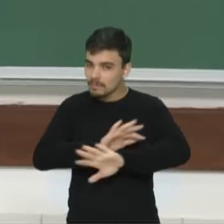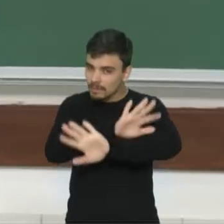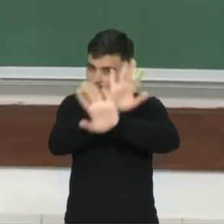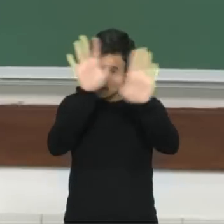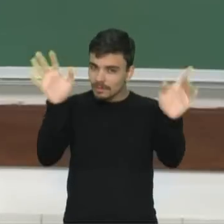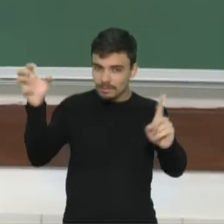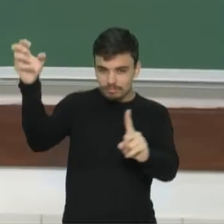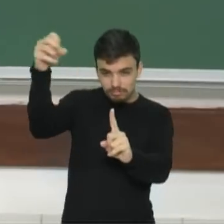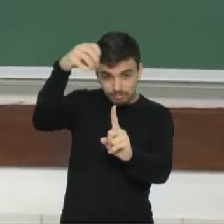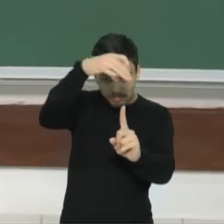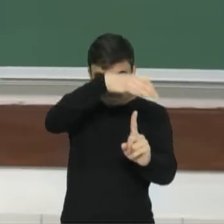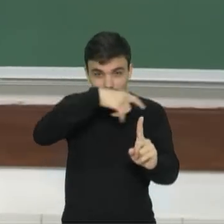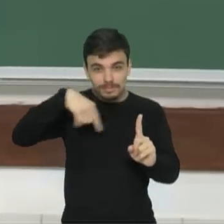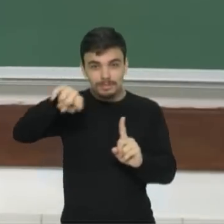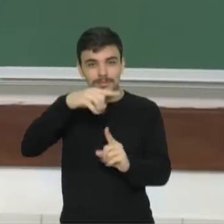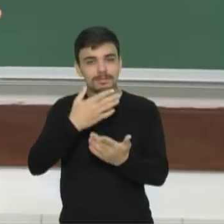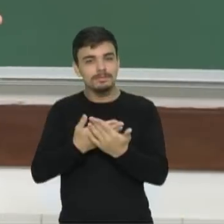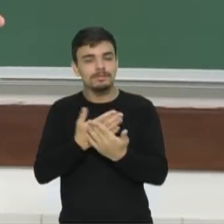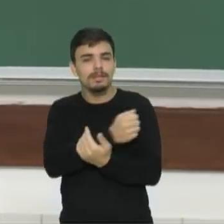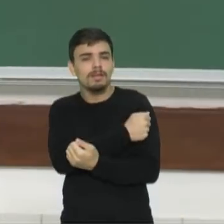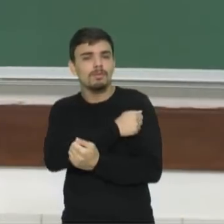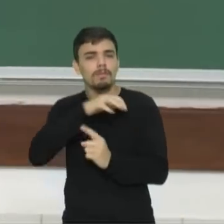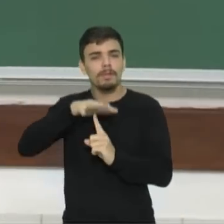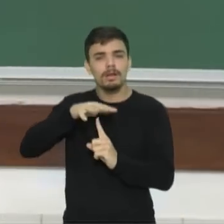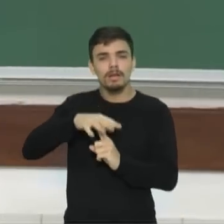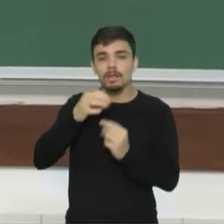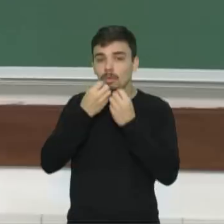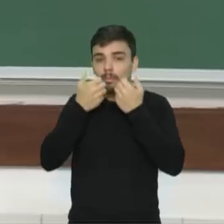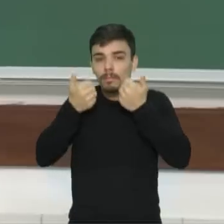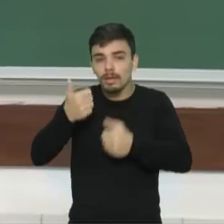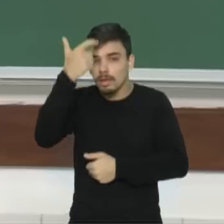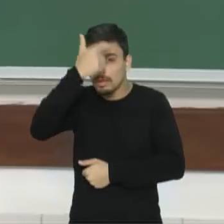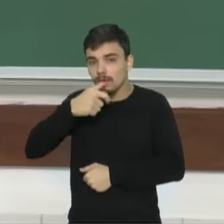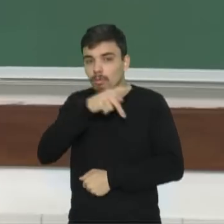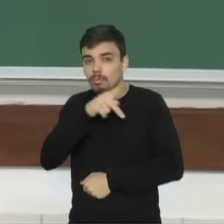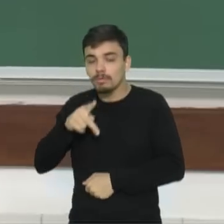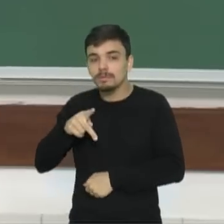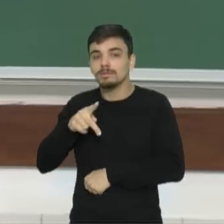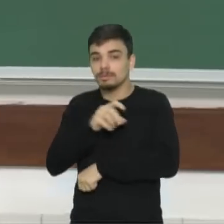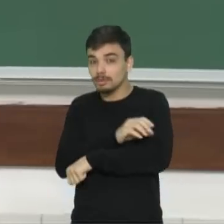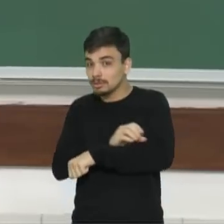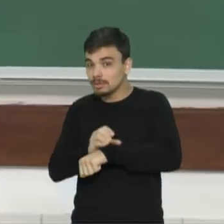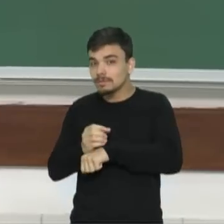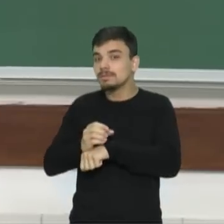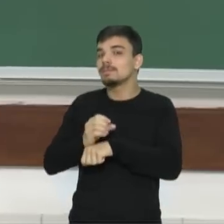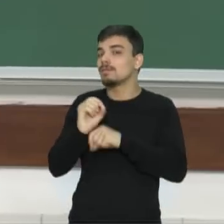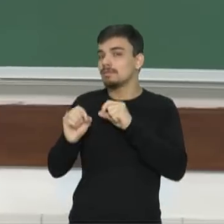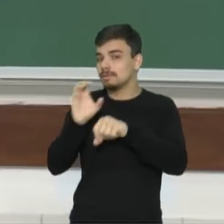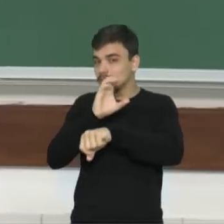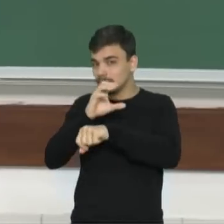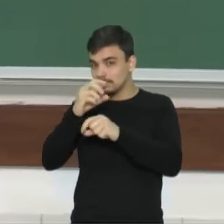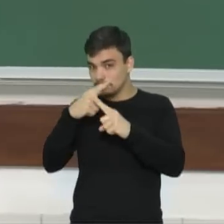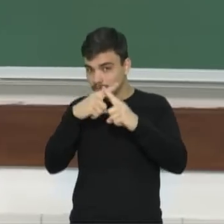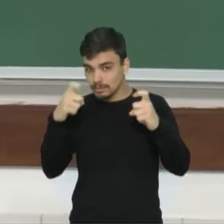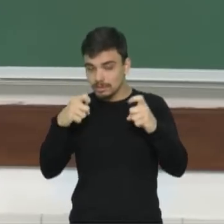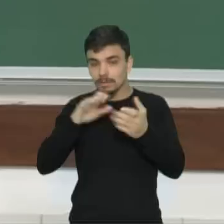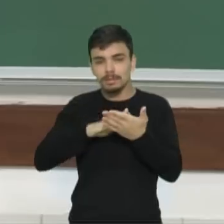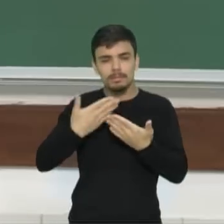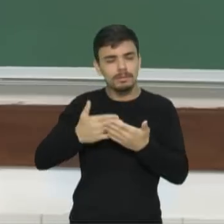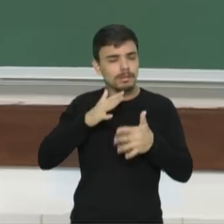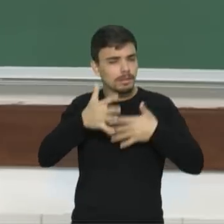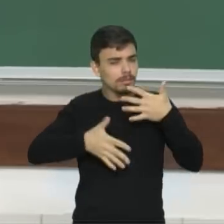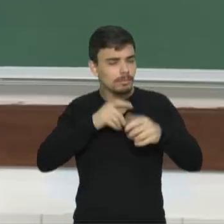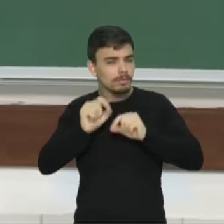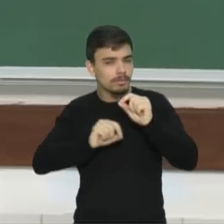Olá, iluminados estudantes do Paraná, tudo bem com vocês? Novamente aqui eu, professor Jefferson, Ciências, interpretando para Libras